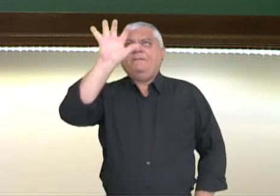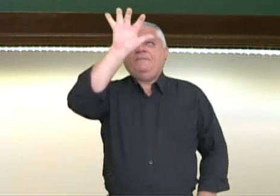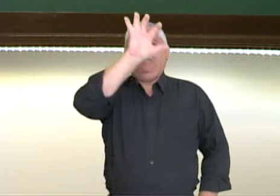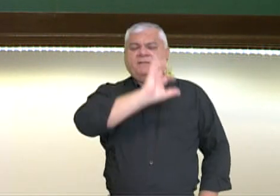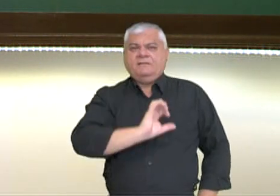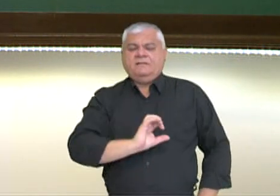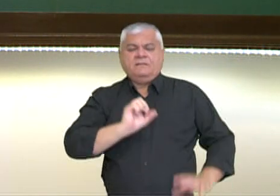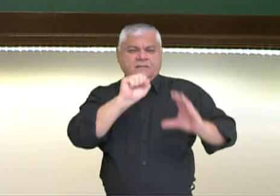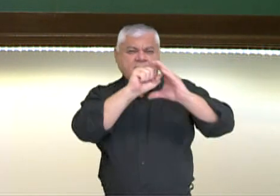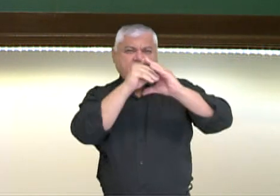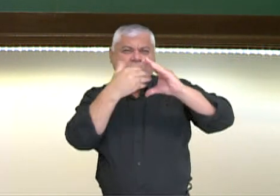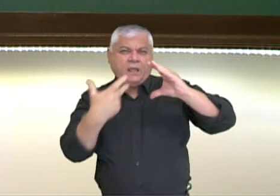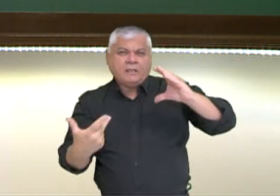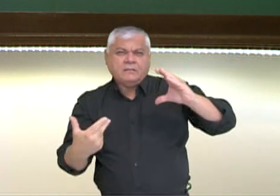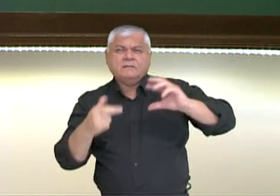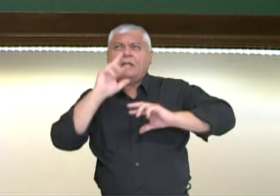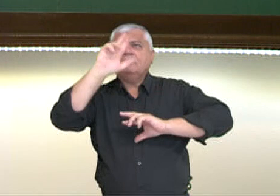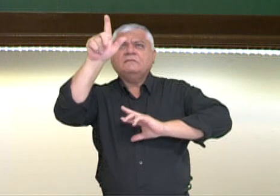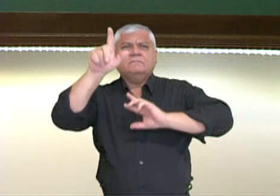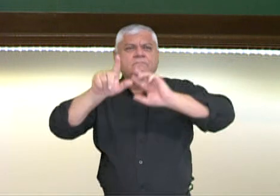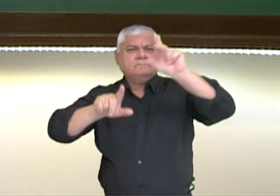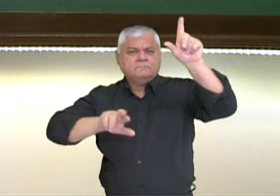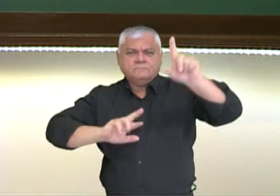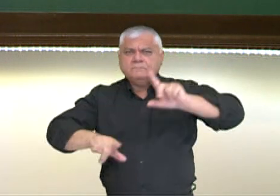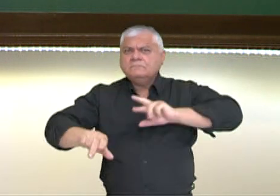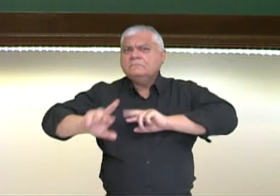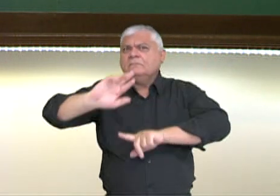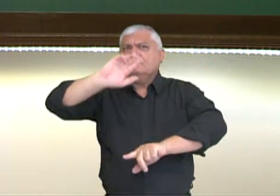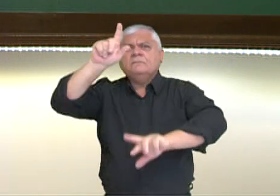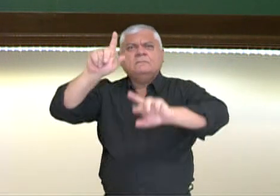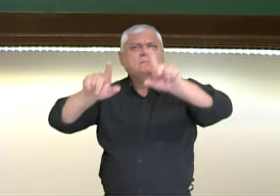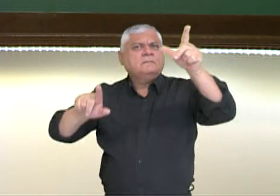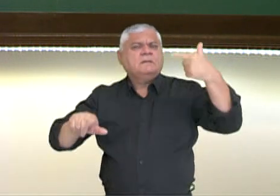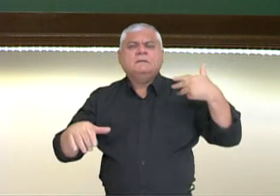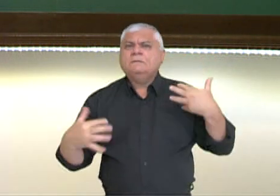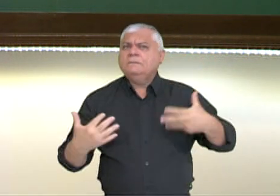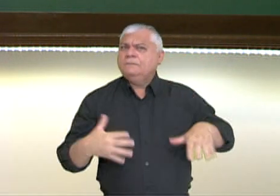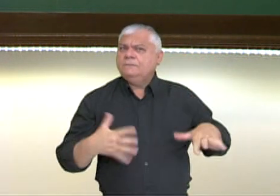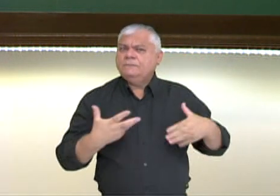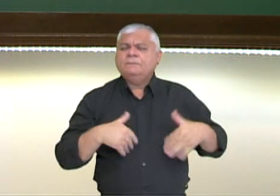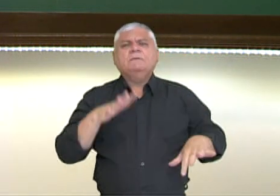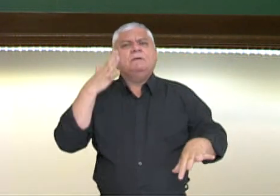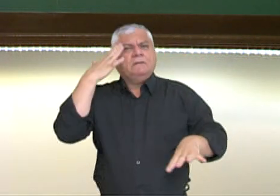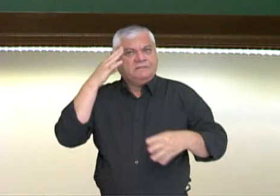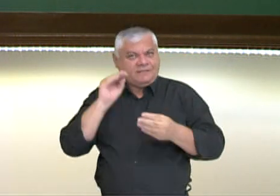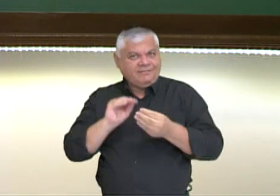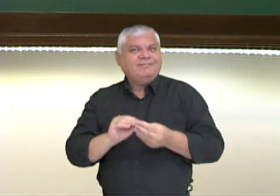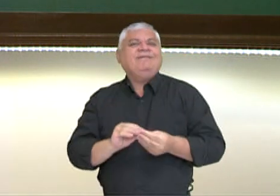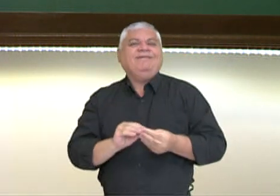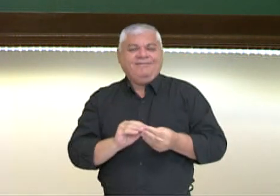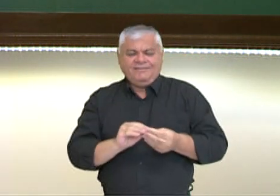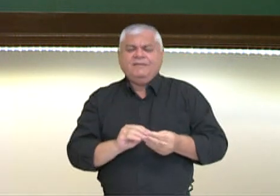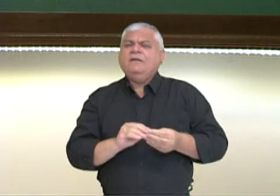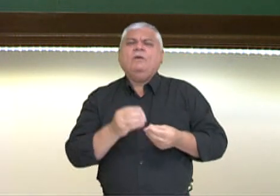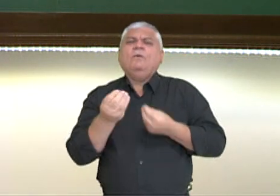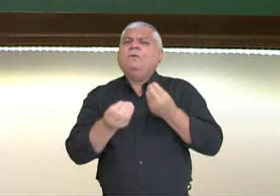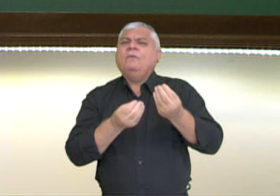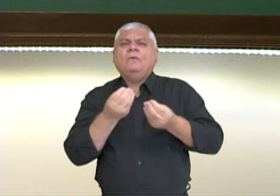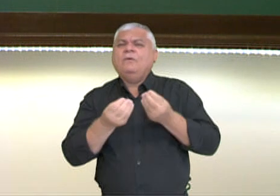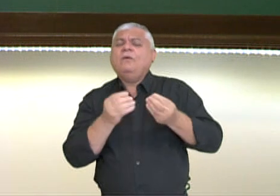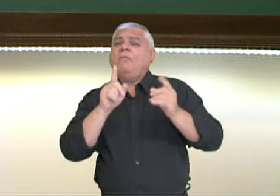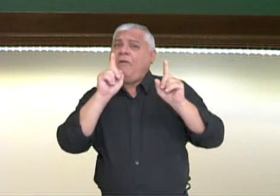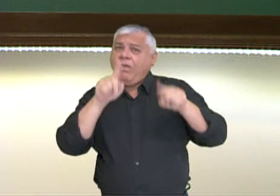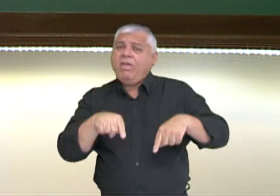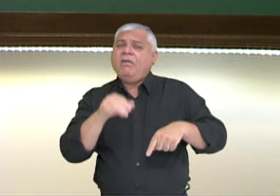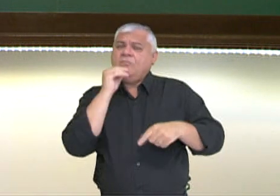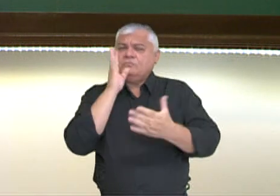características dessas diferenças, dessa diversidade climática do nosso território, que são estabelecidas a